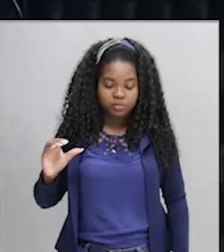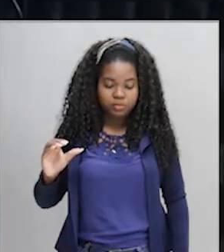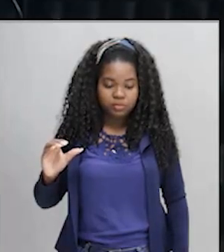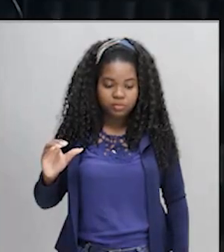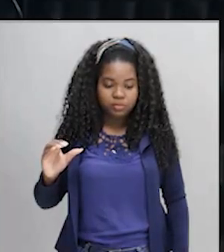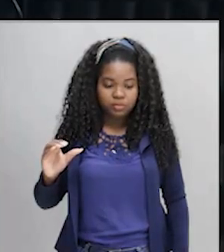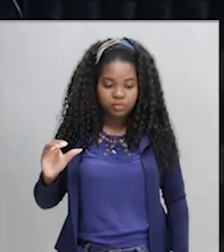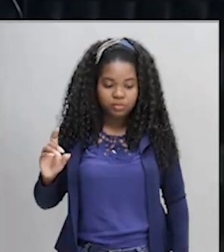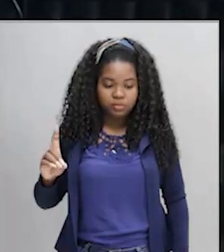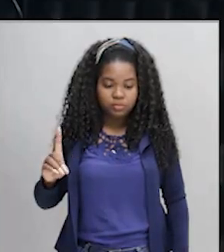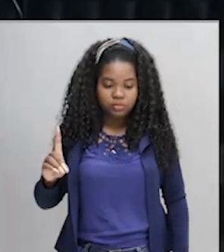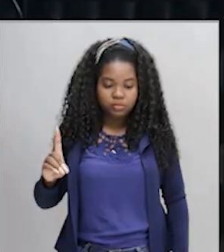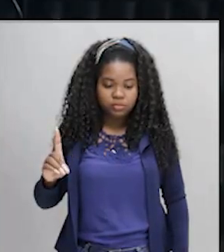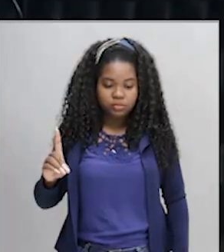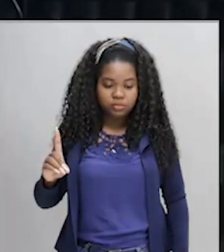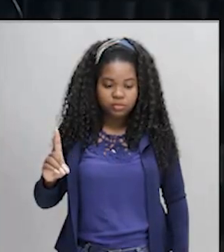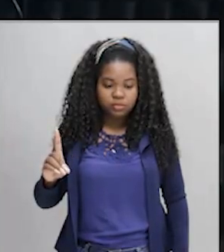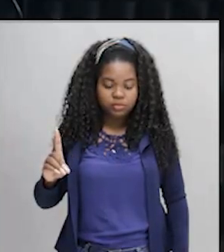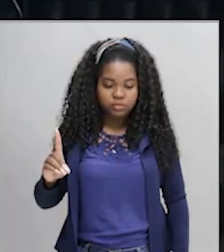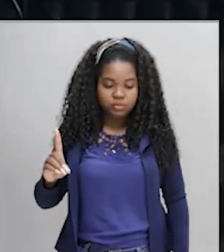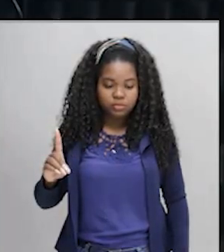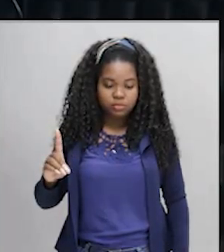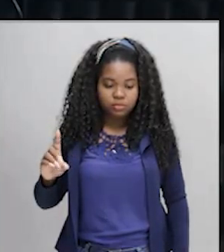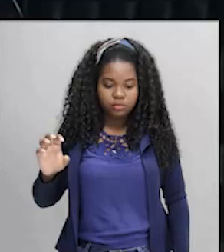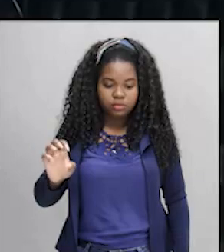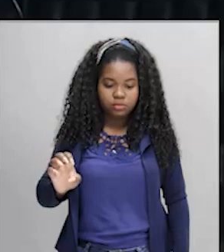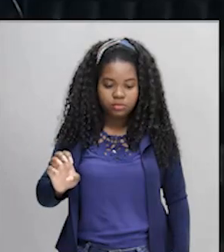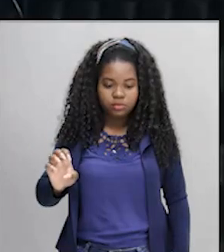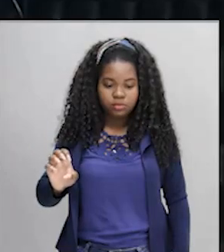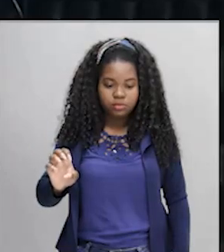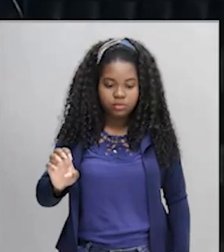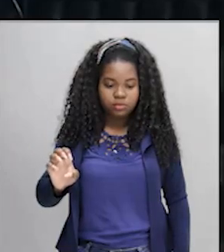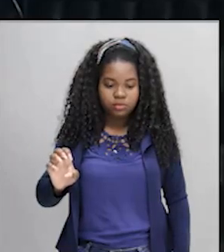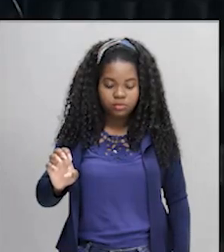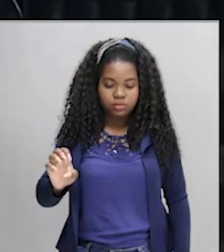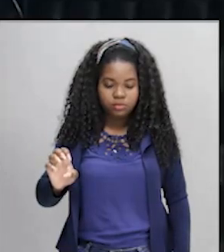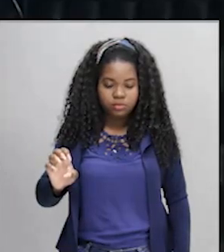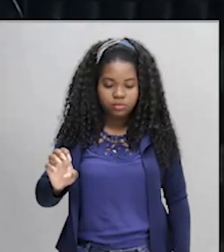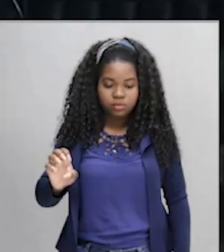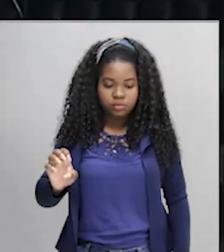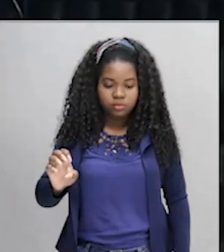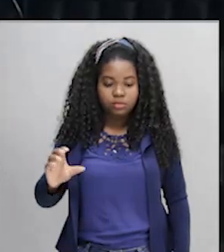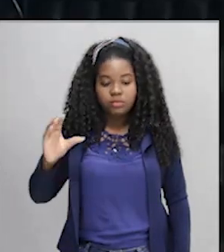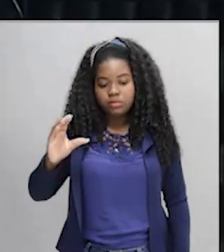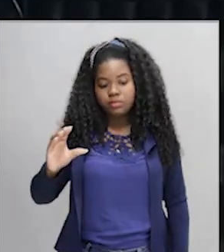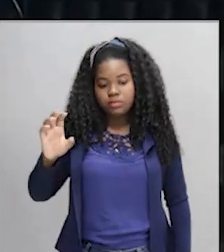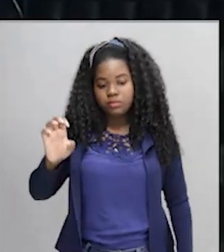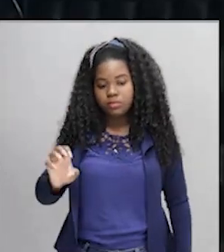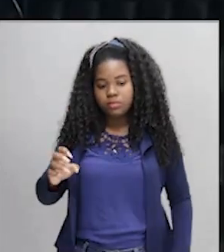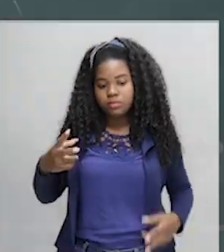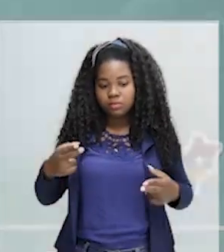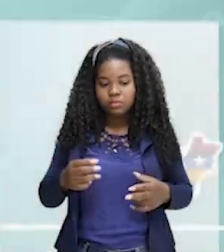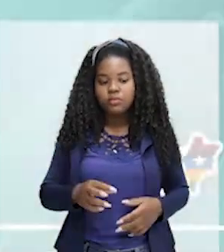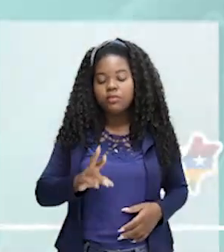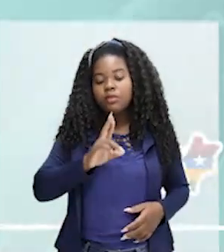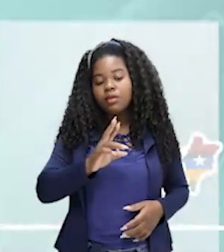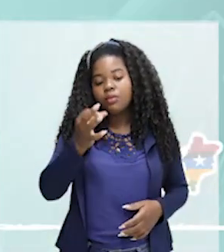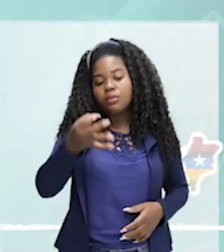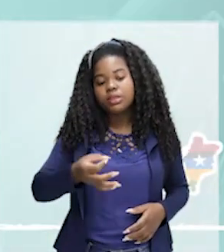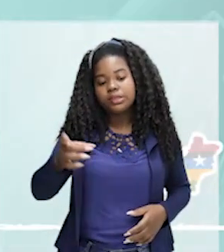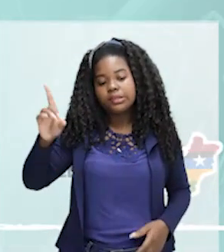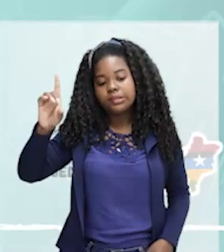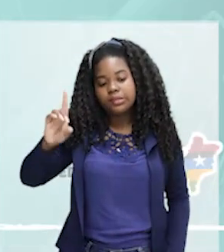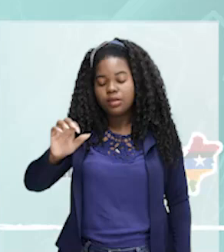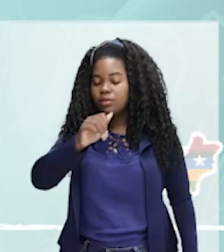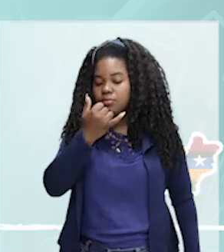fazer novos planos ou decidir ficar junto. Tá igual a letra C e a letra E. Resposta correta,